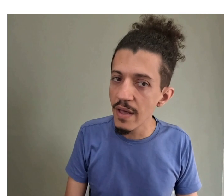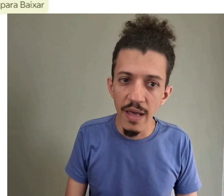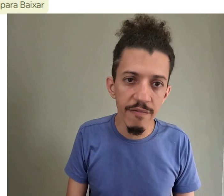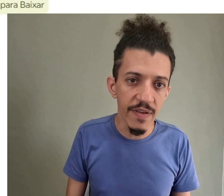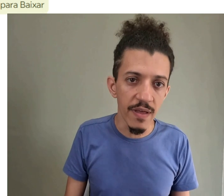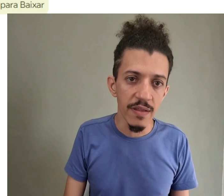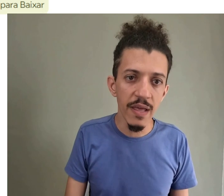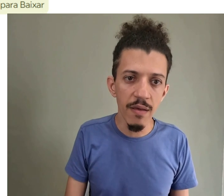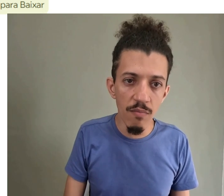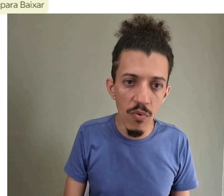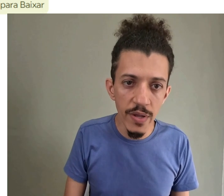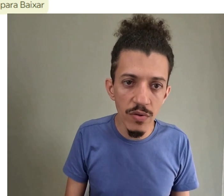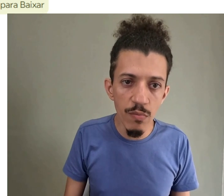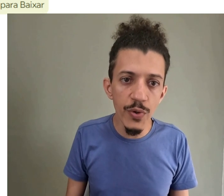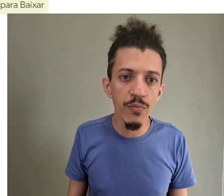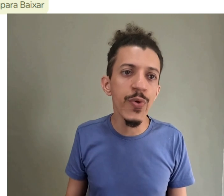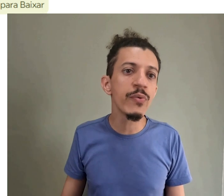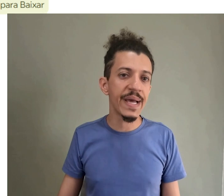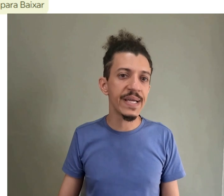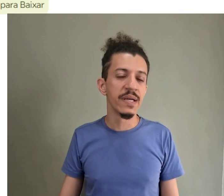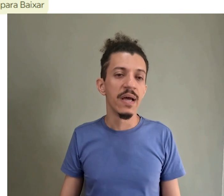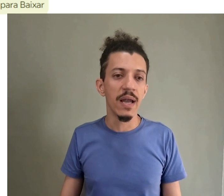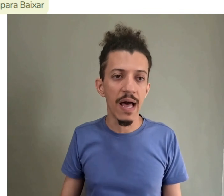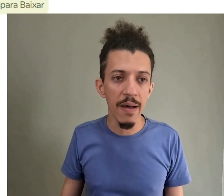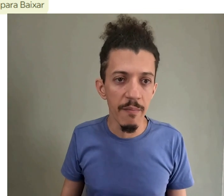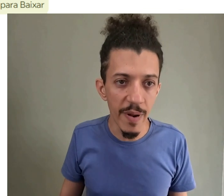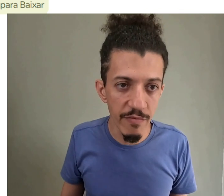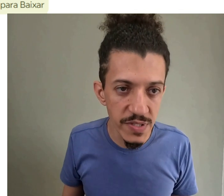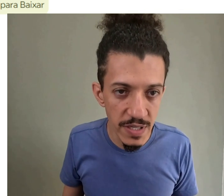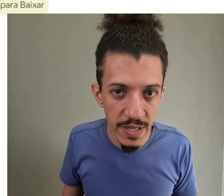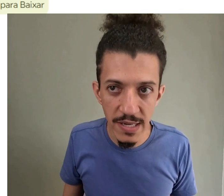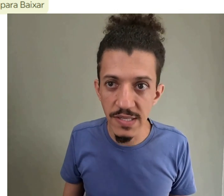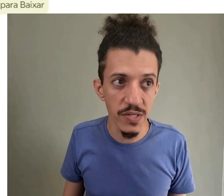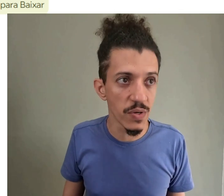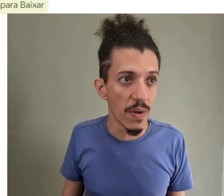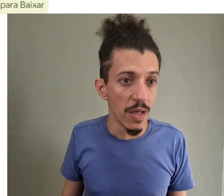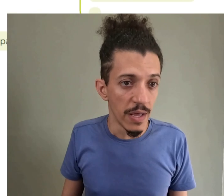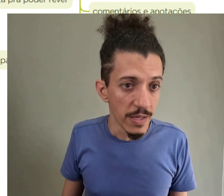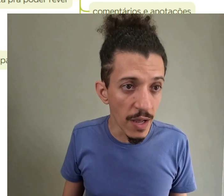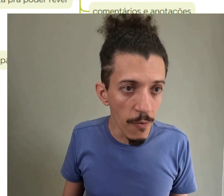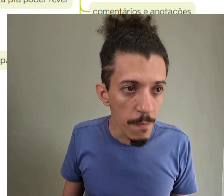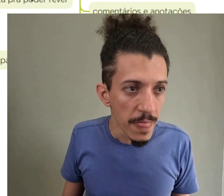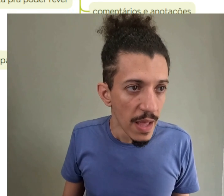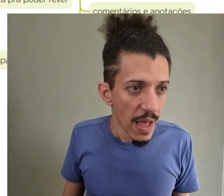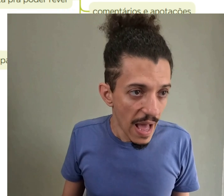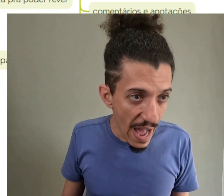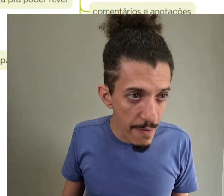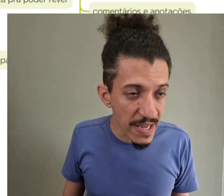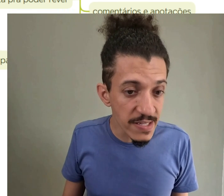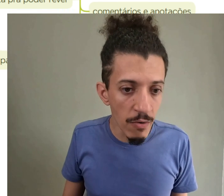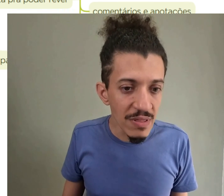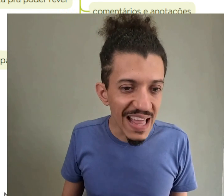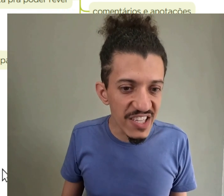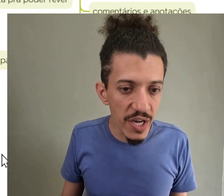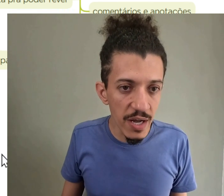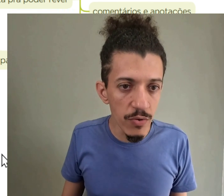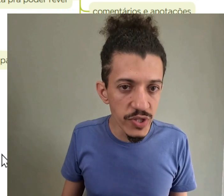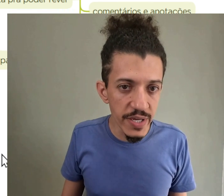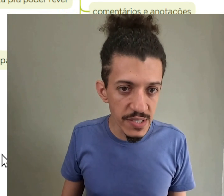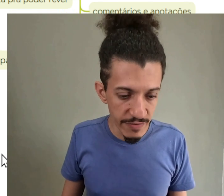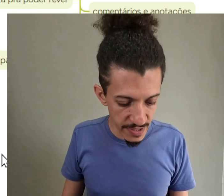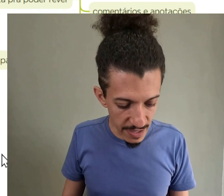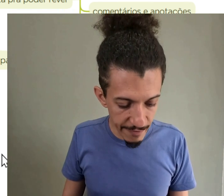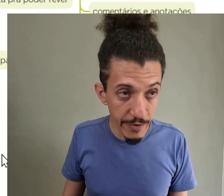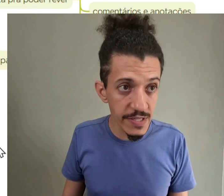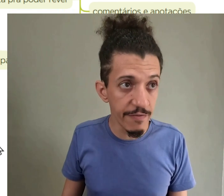fazer, enfim, tem muito mais lá para você ter acesso. Então, a imersão está chegando o dia.